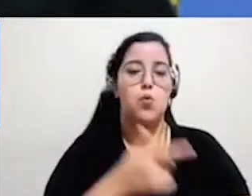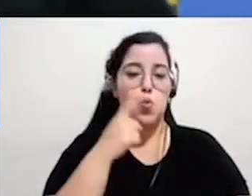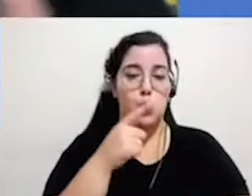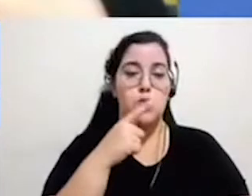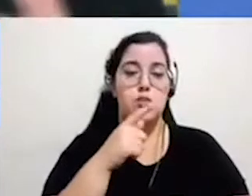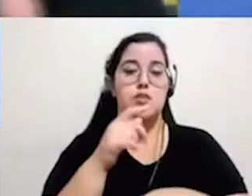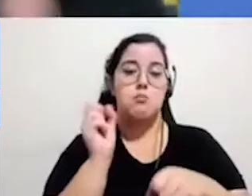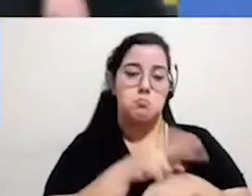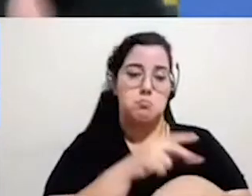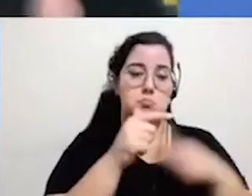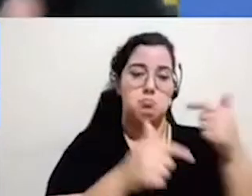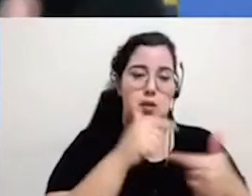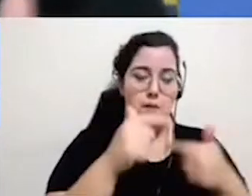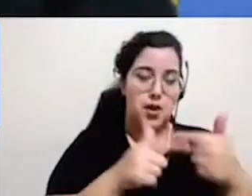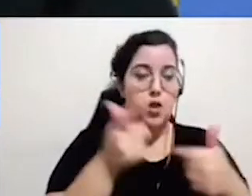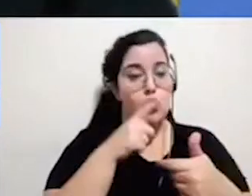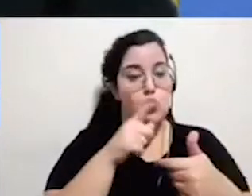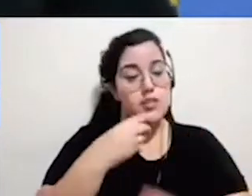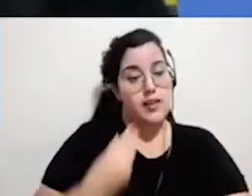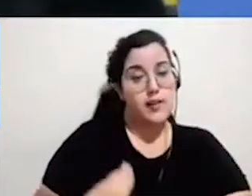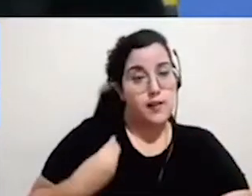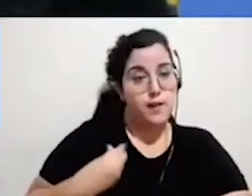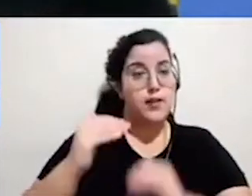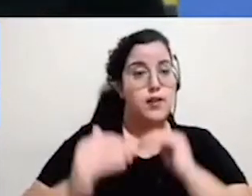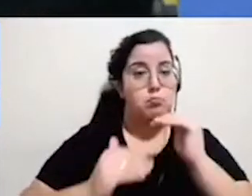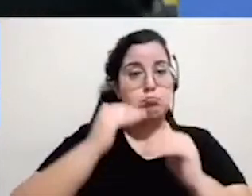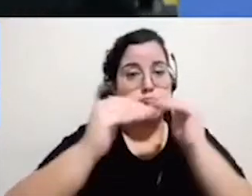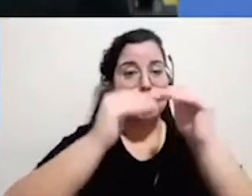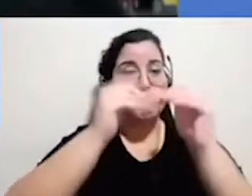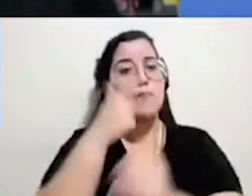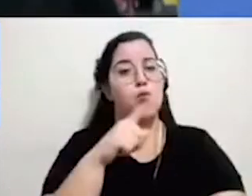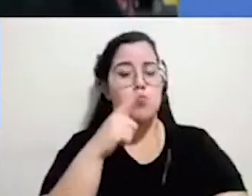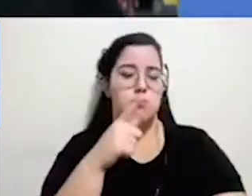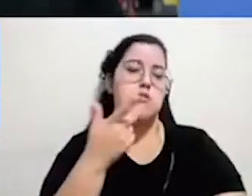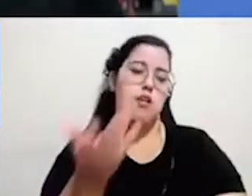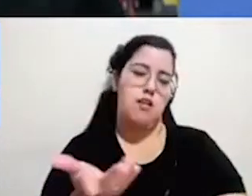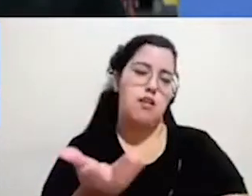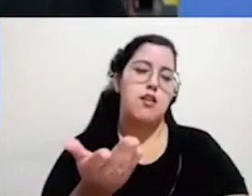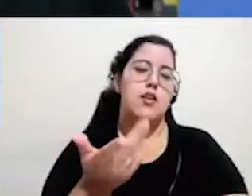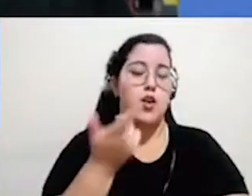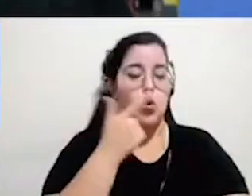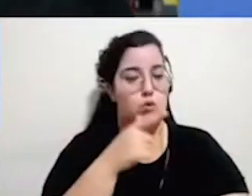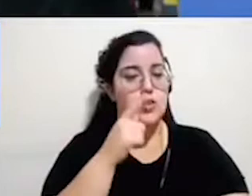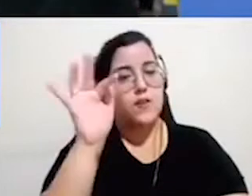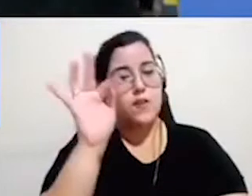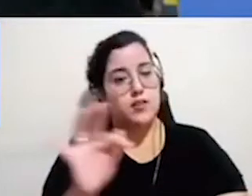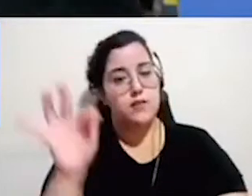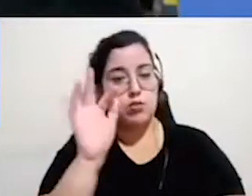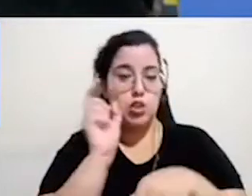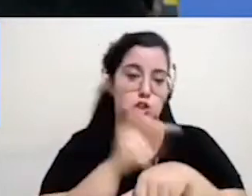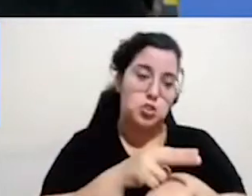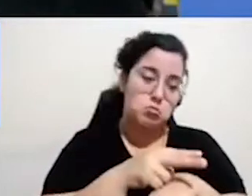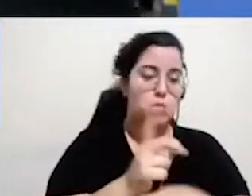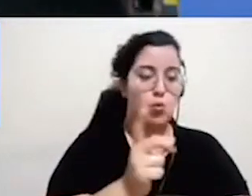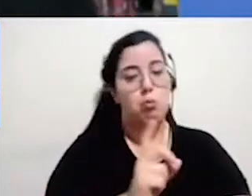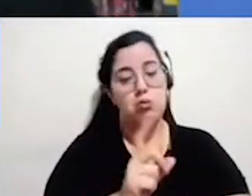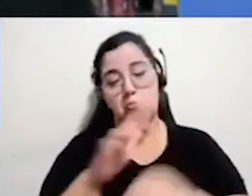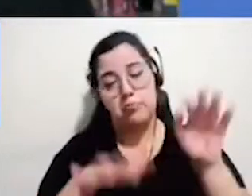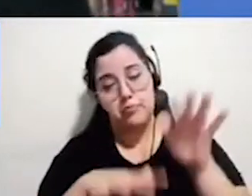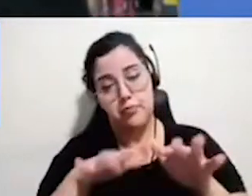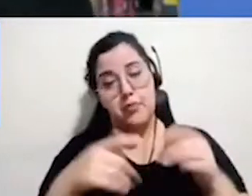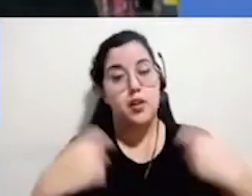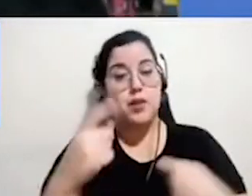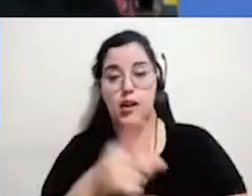emprego e ir construindo essa ponte para eventualmente fazer a universidade ou não. Agora, precisa alguém do lado de